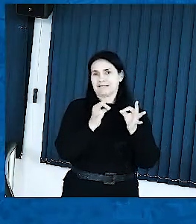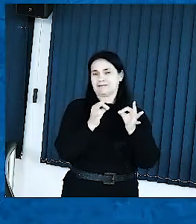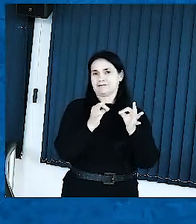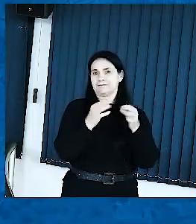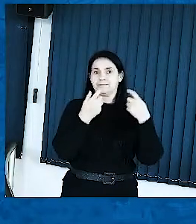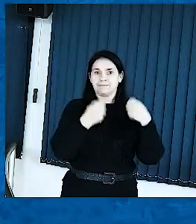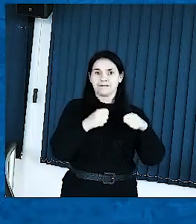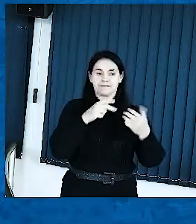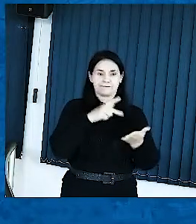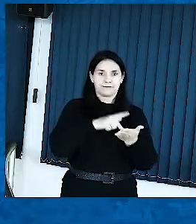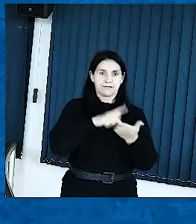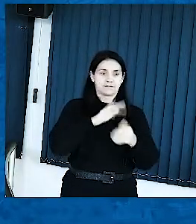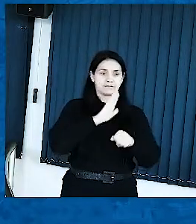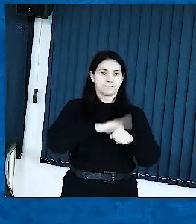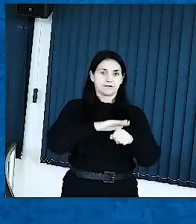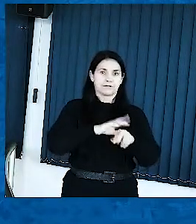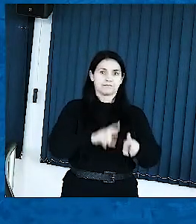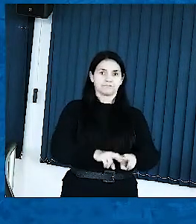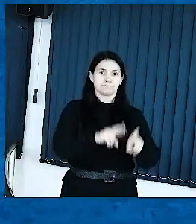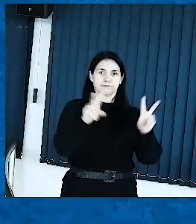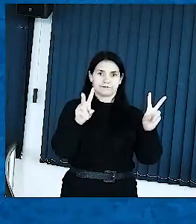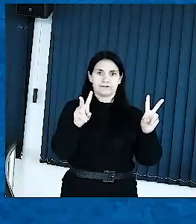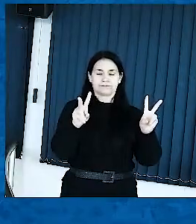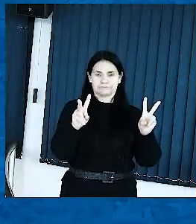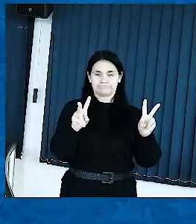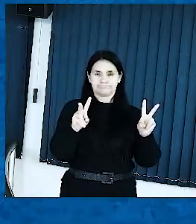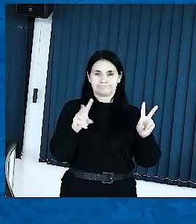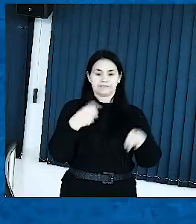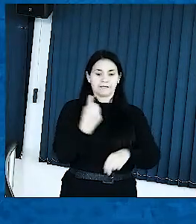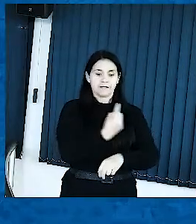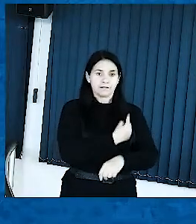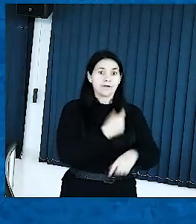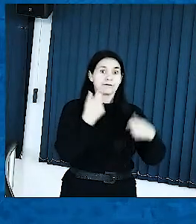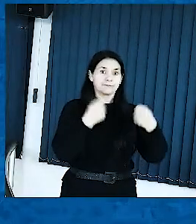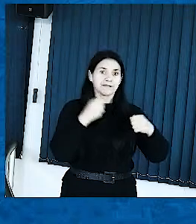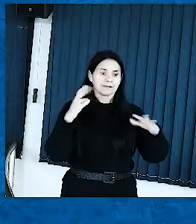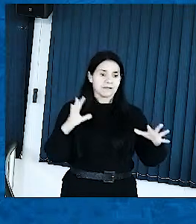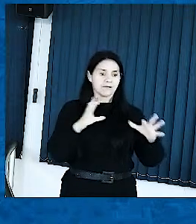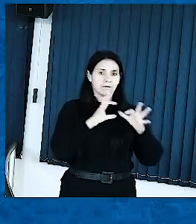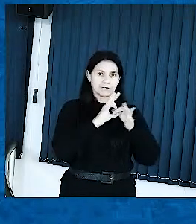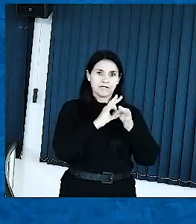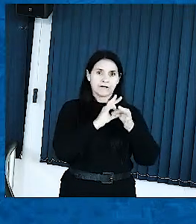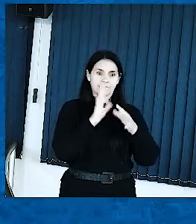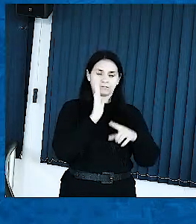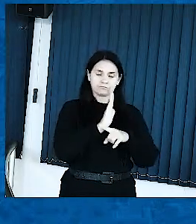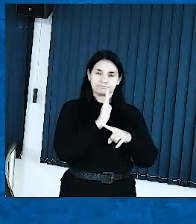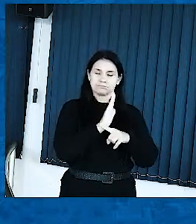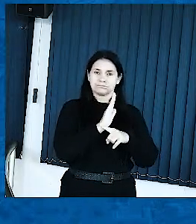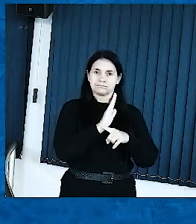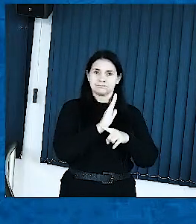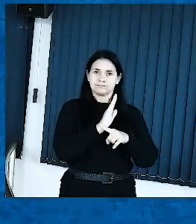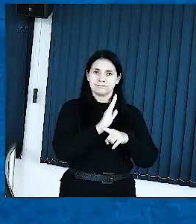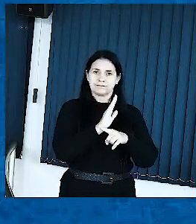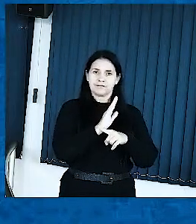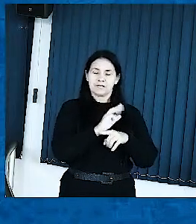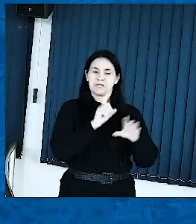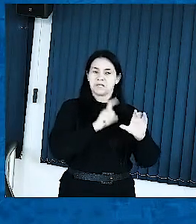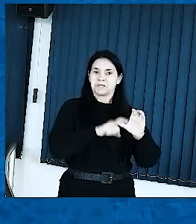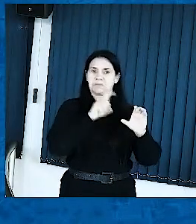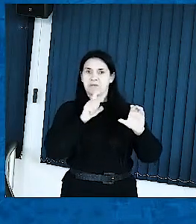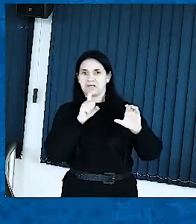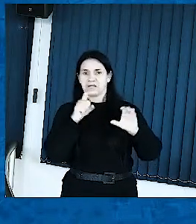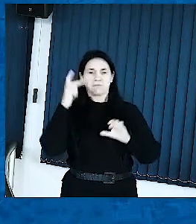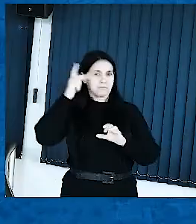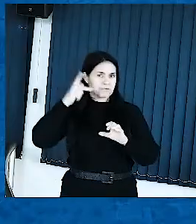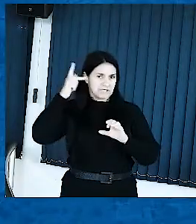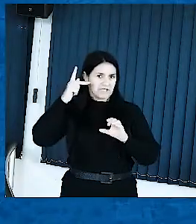precisa realmente fazer a diferença. E a gente precisa se unir para isso. Independente de política, a gente